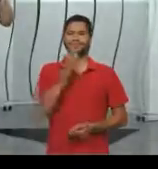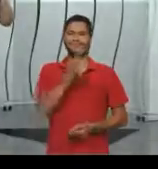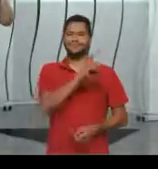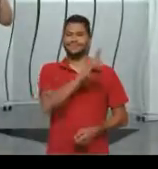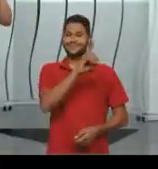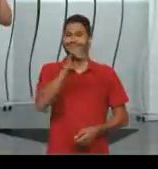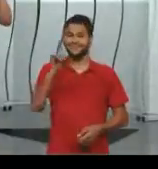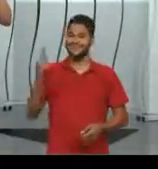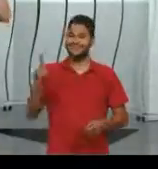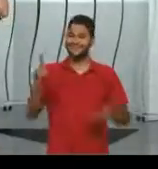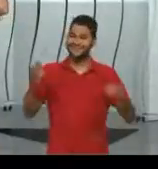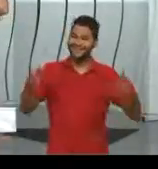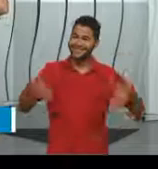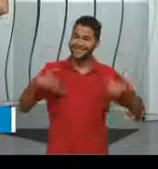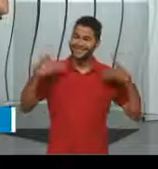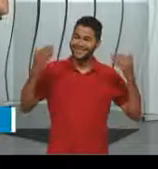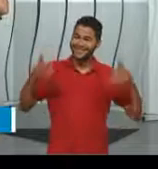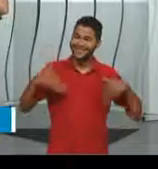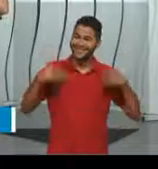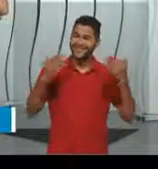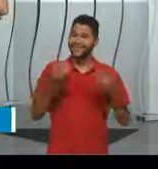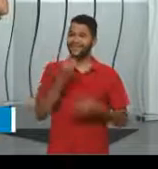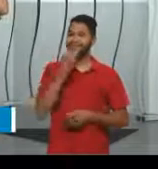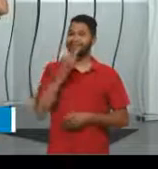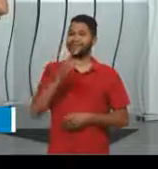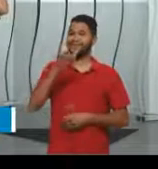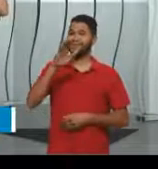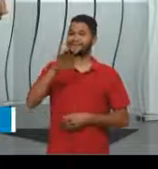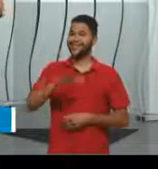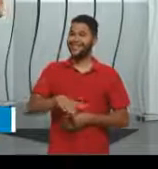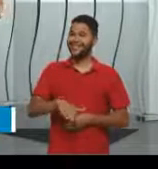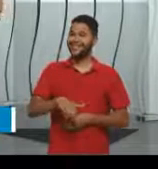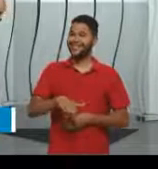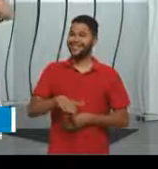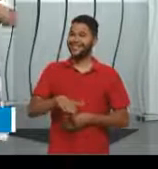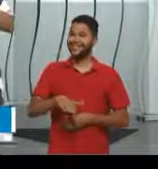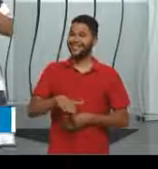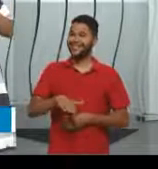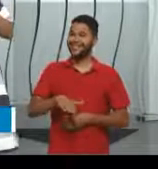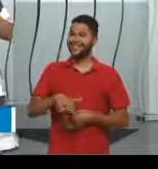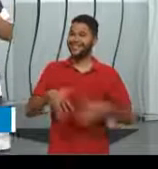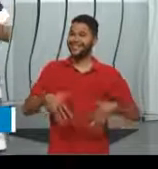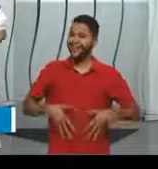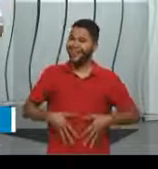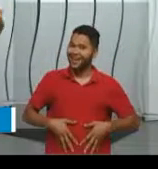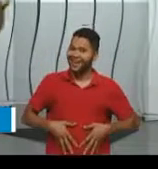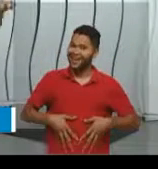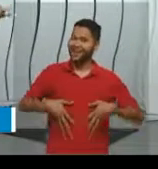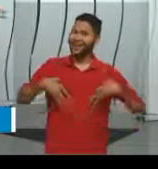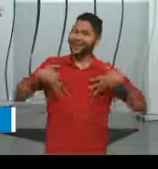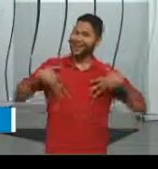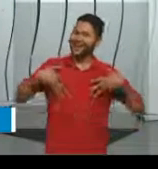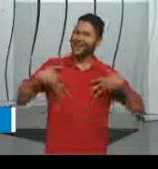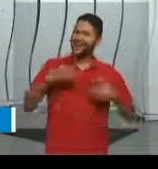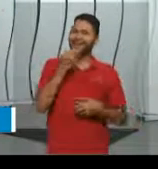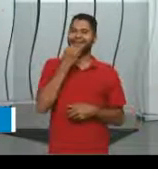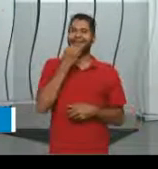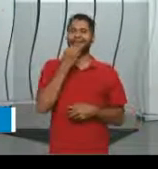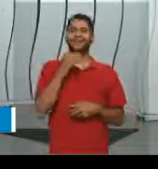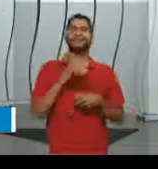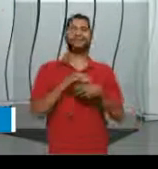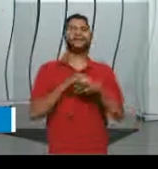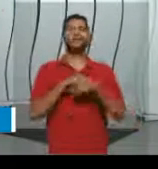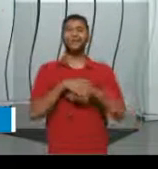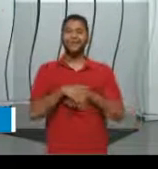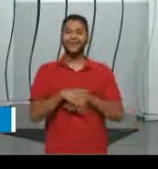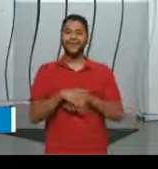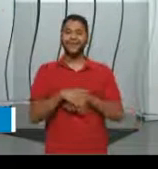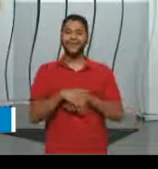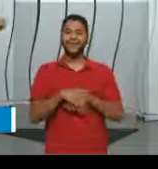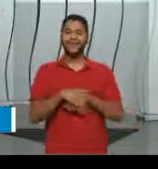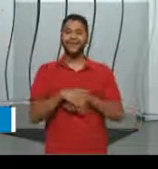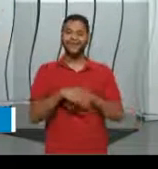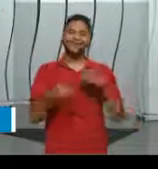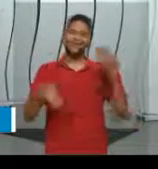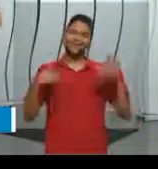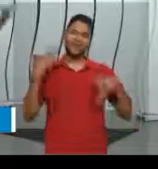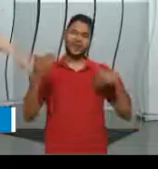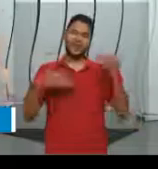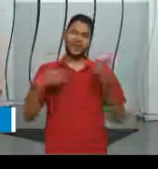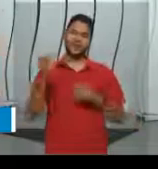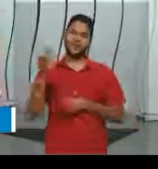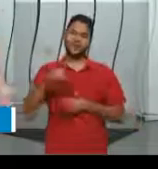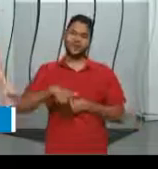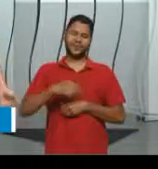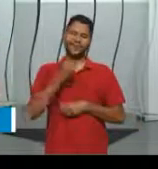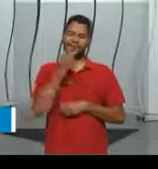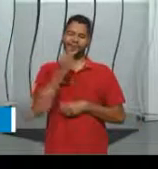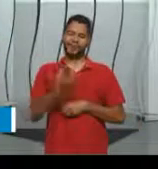dia com alegria, boa tarde com entusiasmo e boa noite com alegria de novo, porque é bom